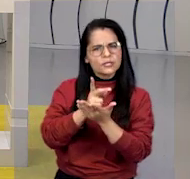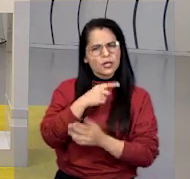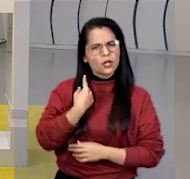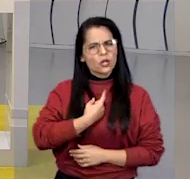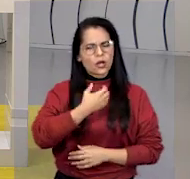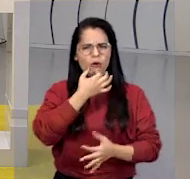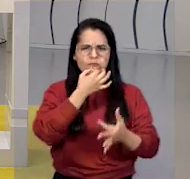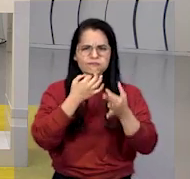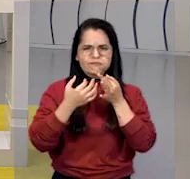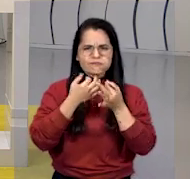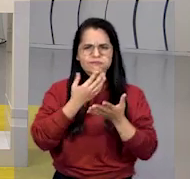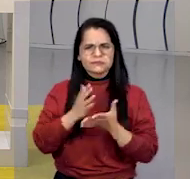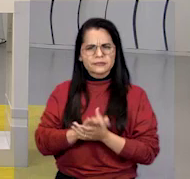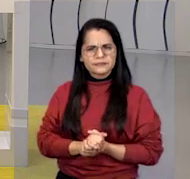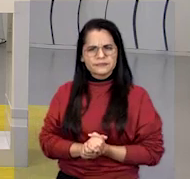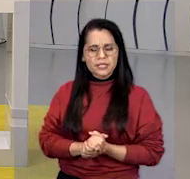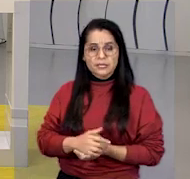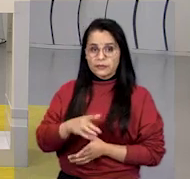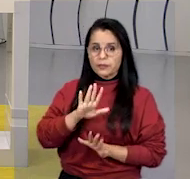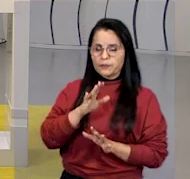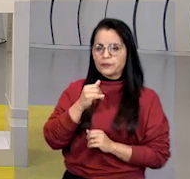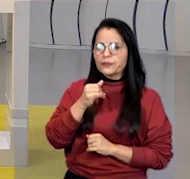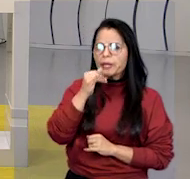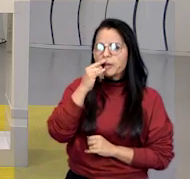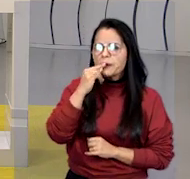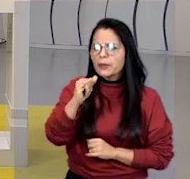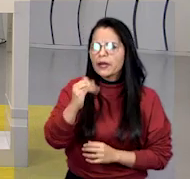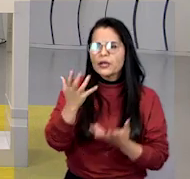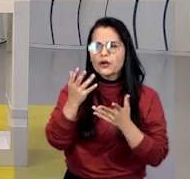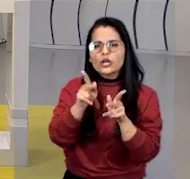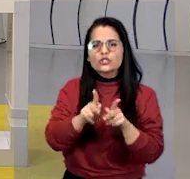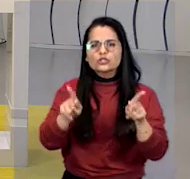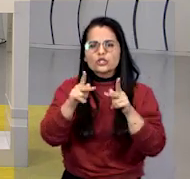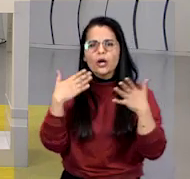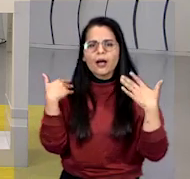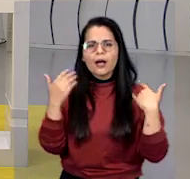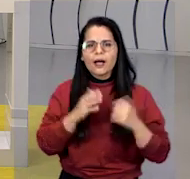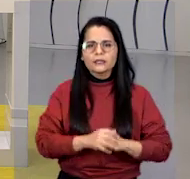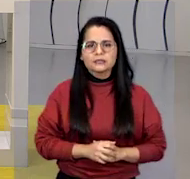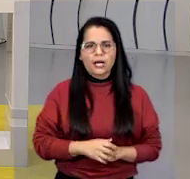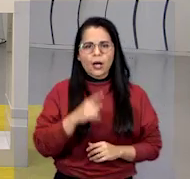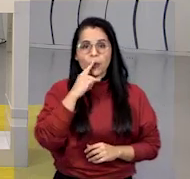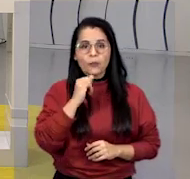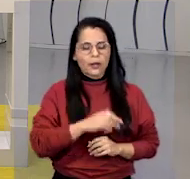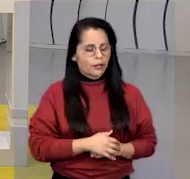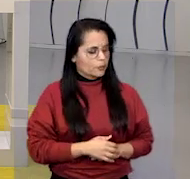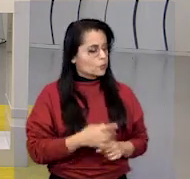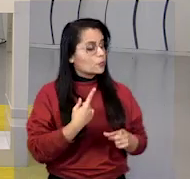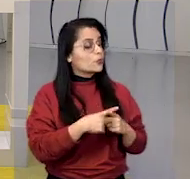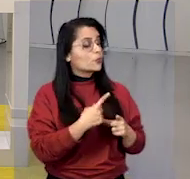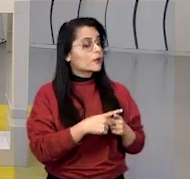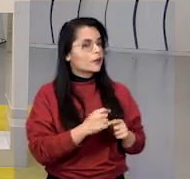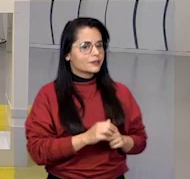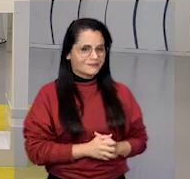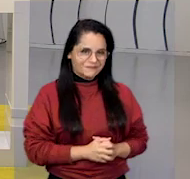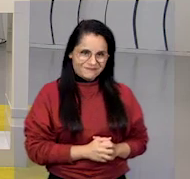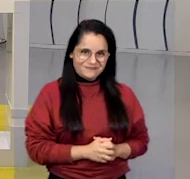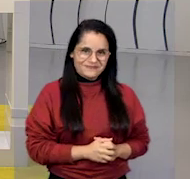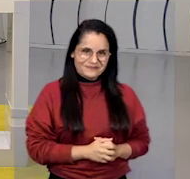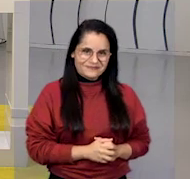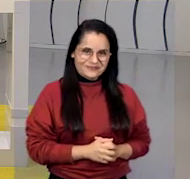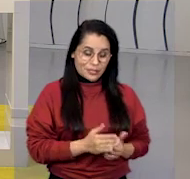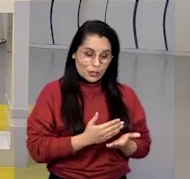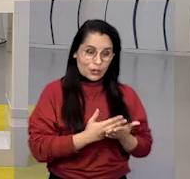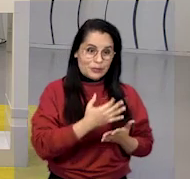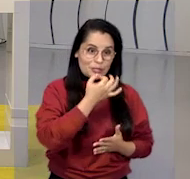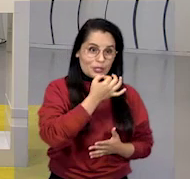argumentamos. Quando você fala assim, pai, eu quero ir ao shopping. Seu pai fala assim, por quê? Olha só, já começou a